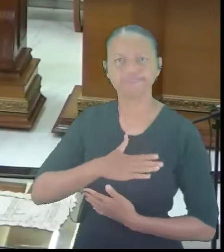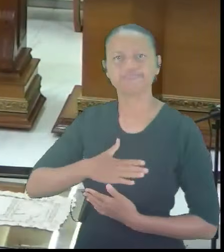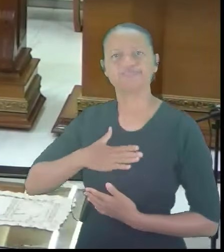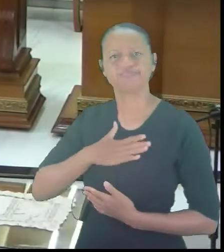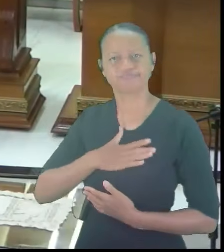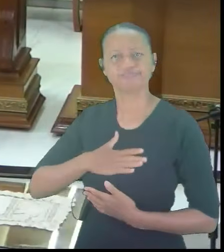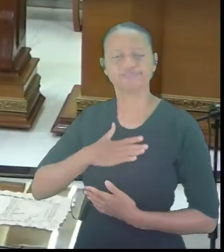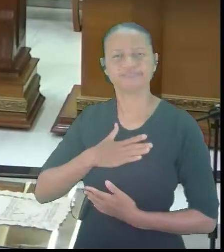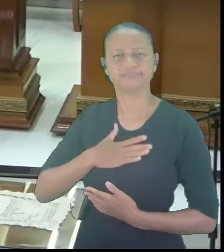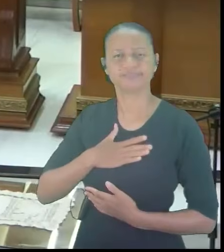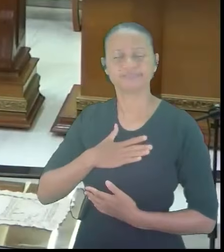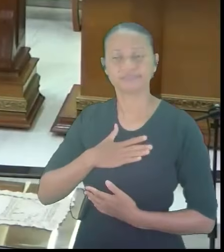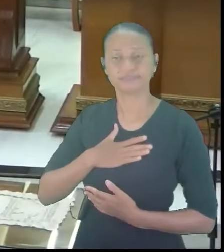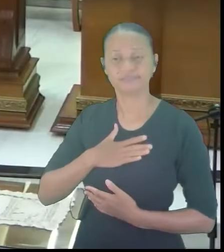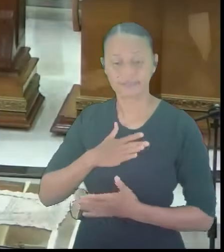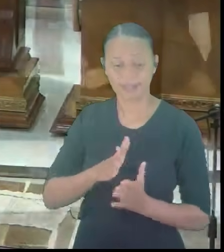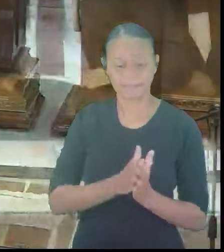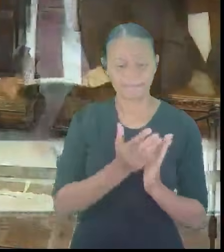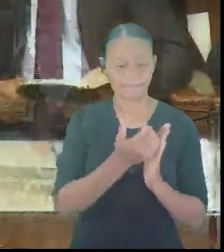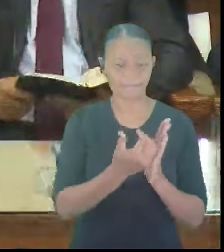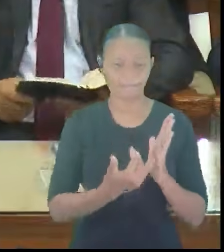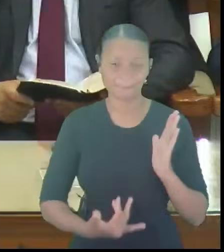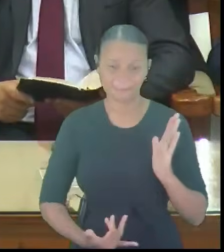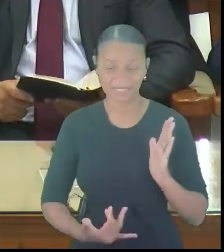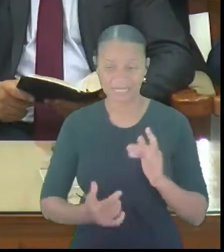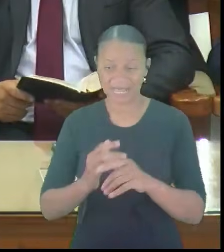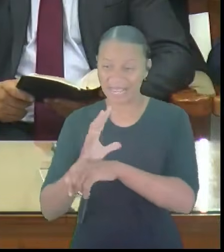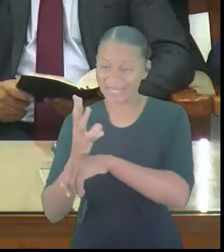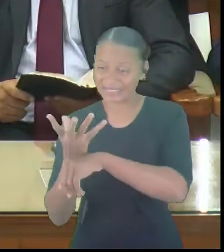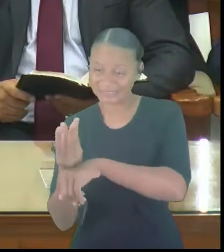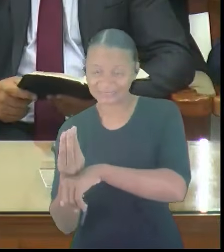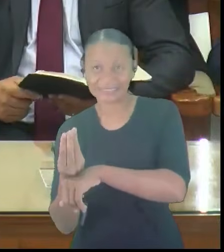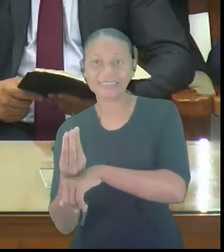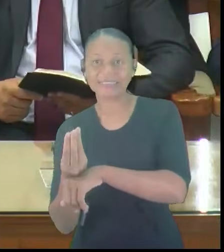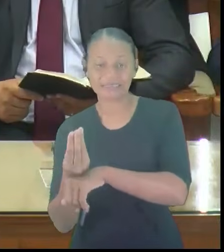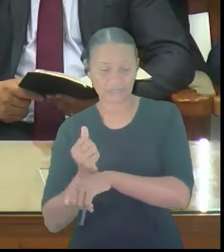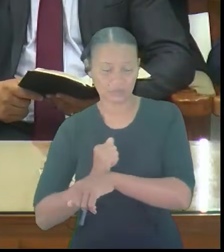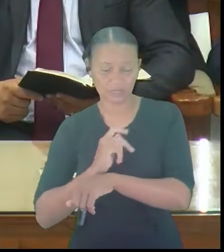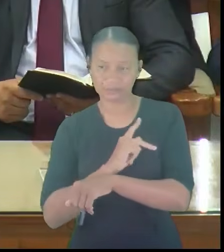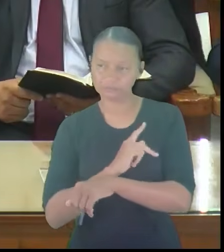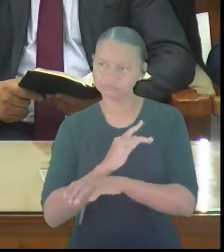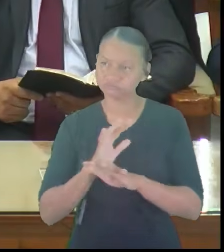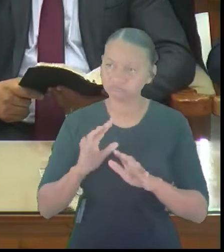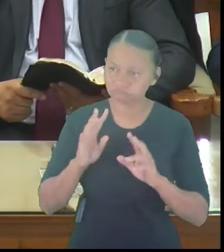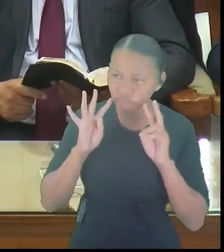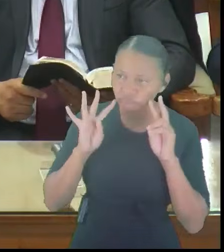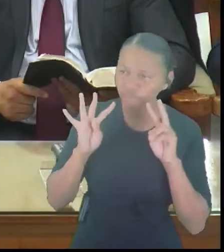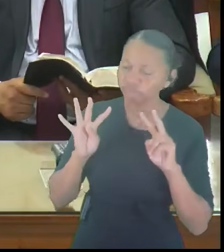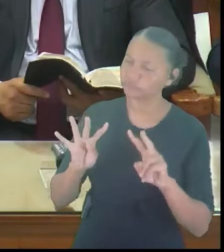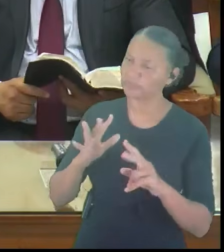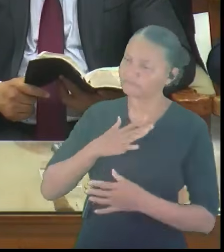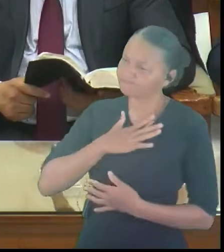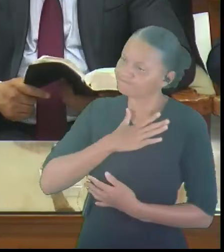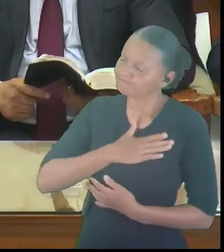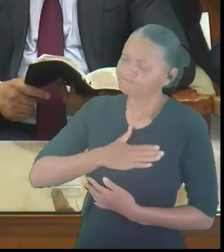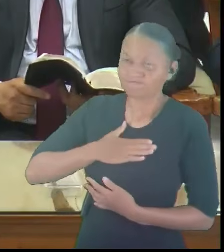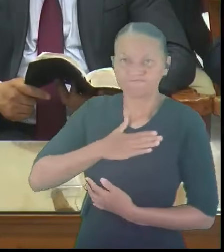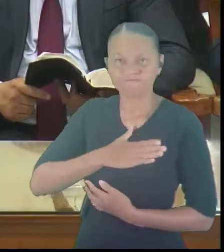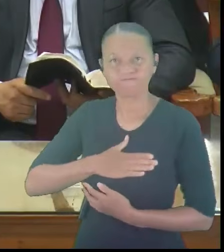A Bíblia diz que o povo tinha a igreja e os apóstolos em grande estima.